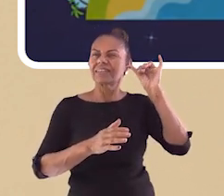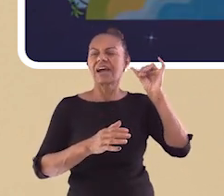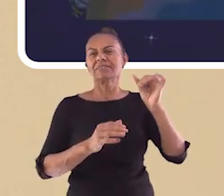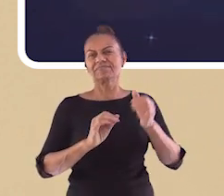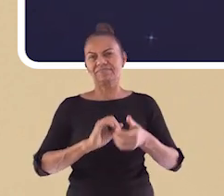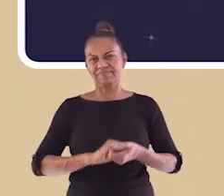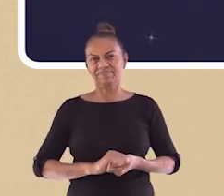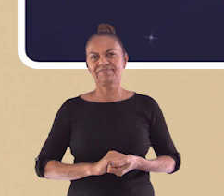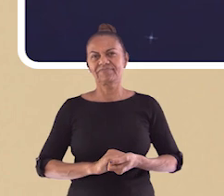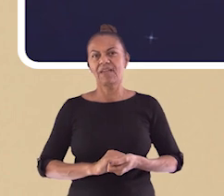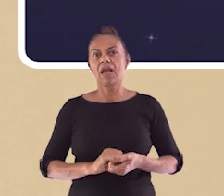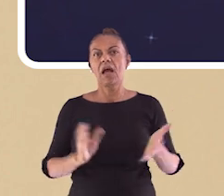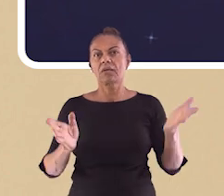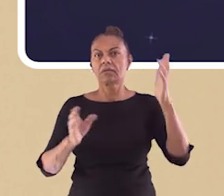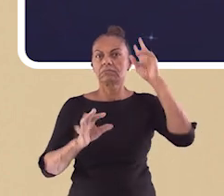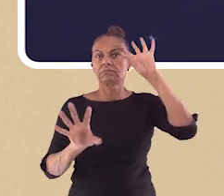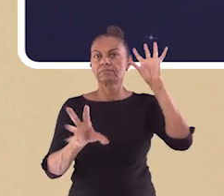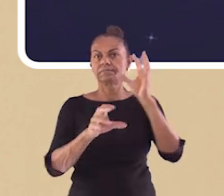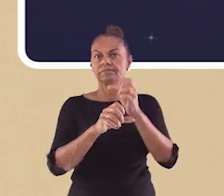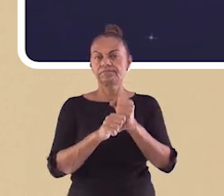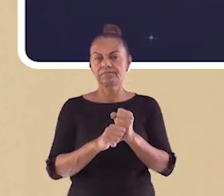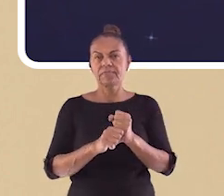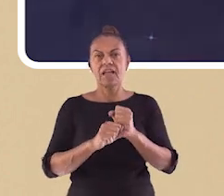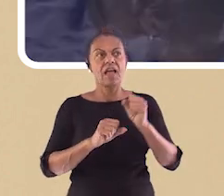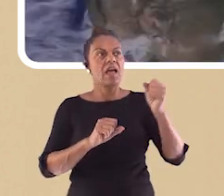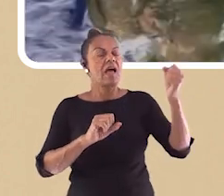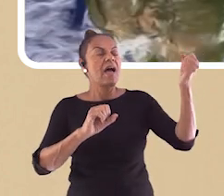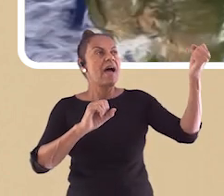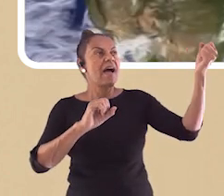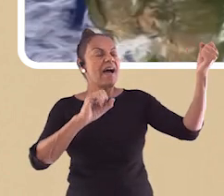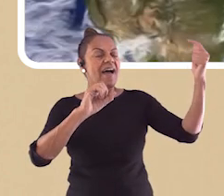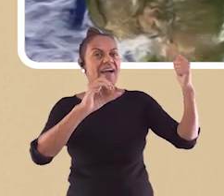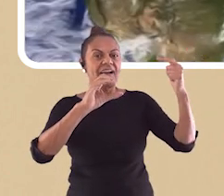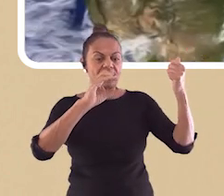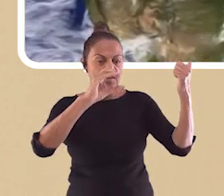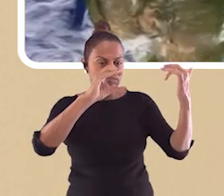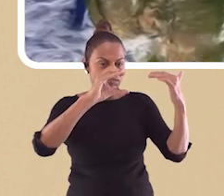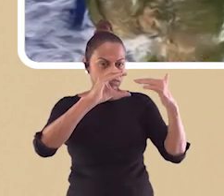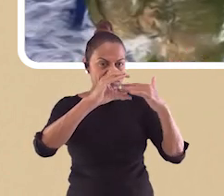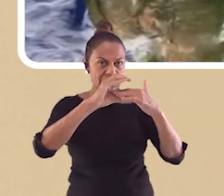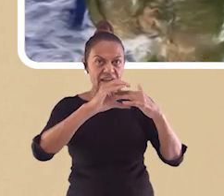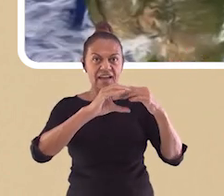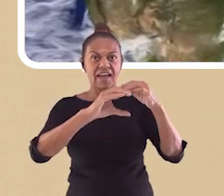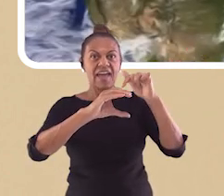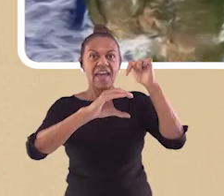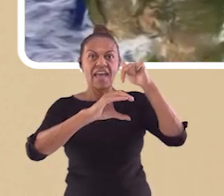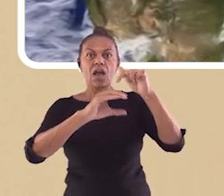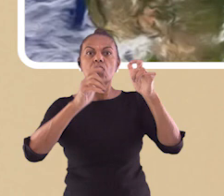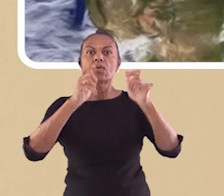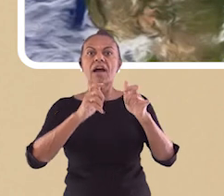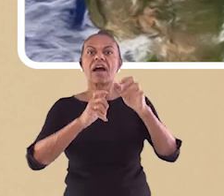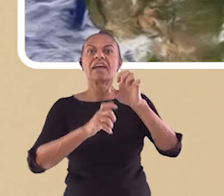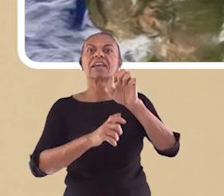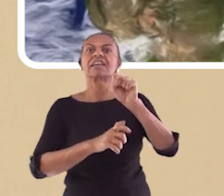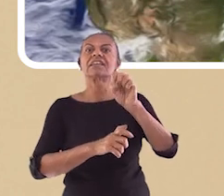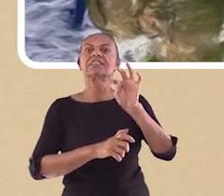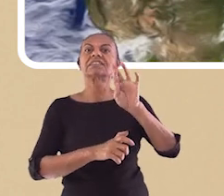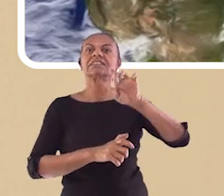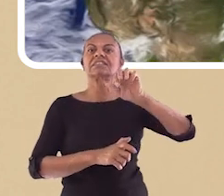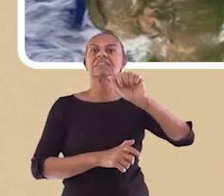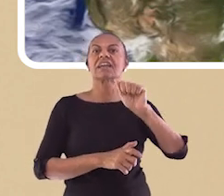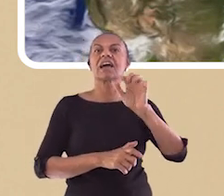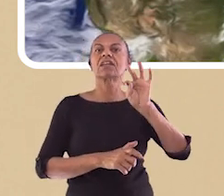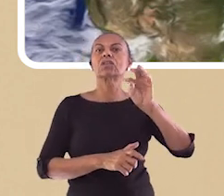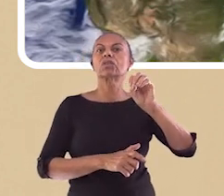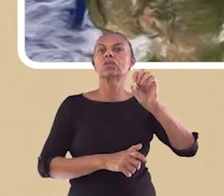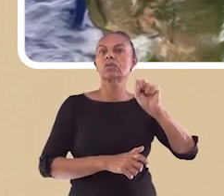ultravioletas. Agora, vamos recapitular o que estudamos. A camada de ozônio é localizada na estratosfera e é formada por